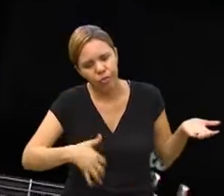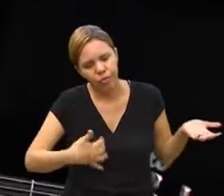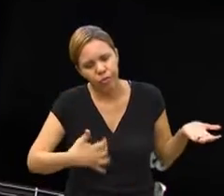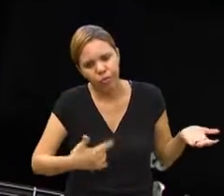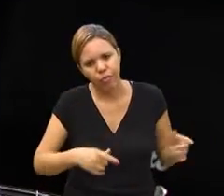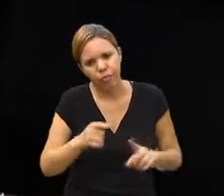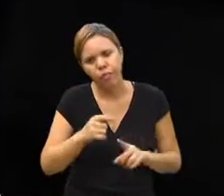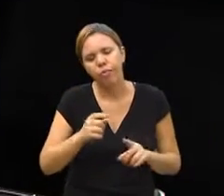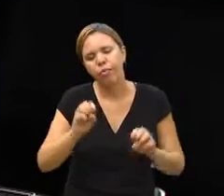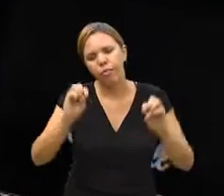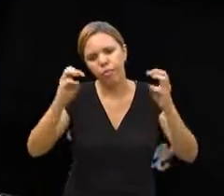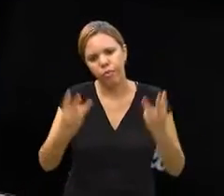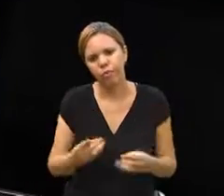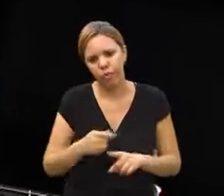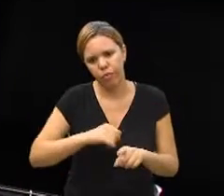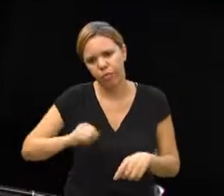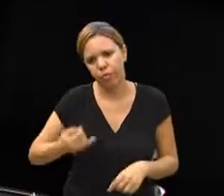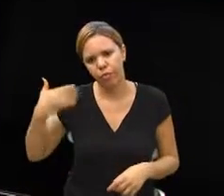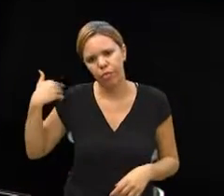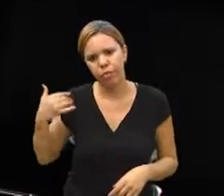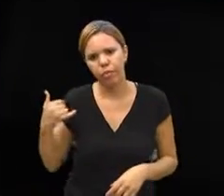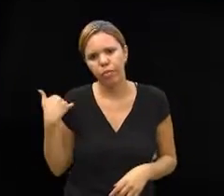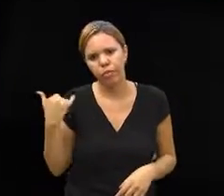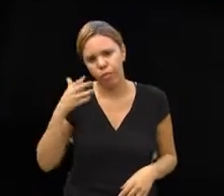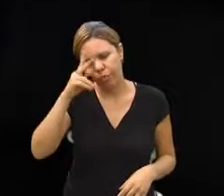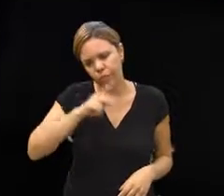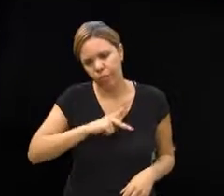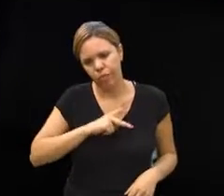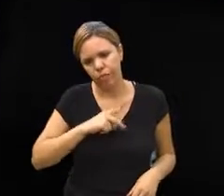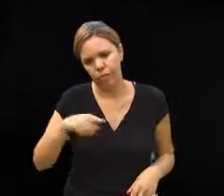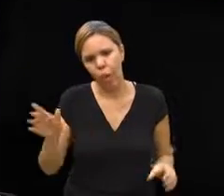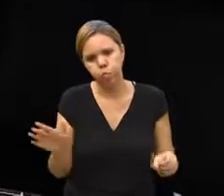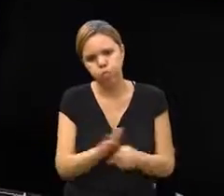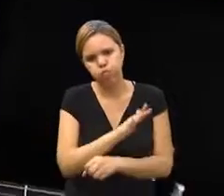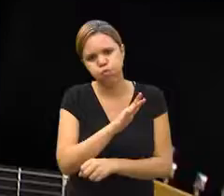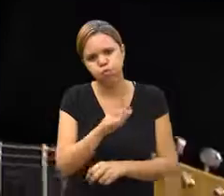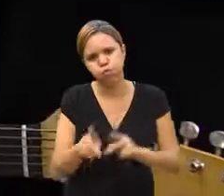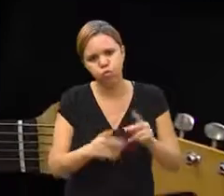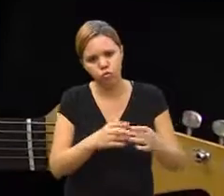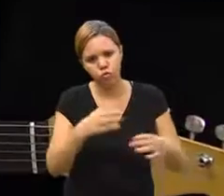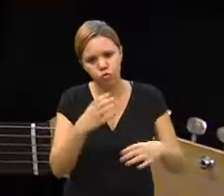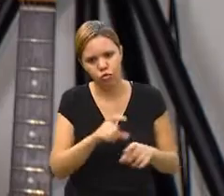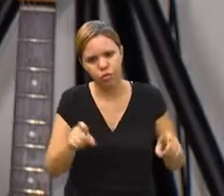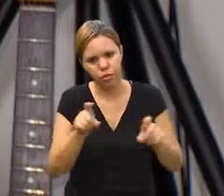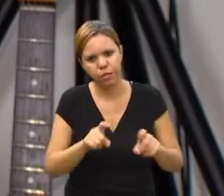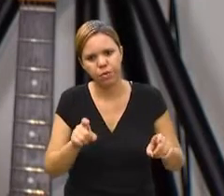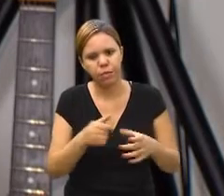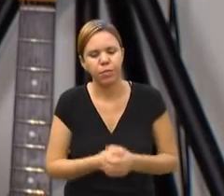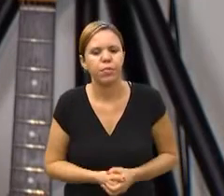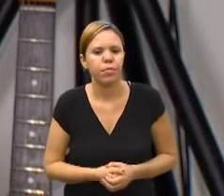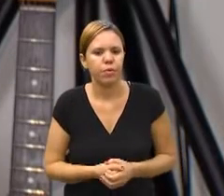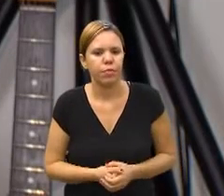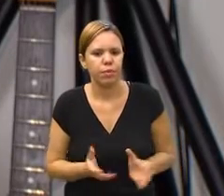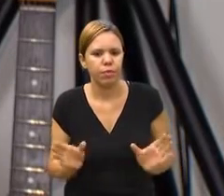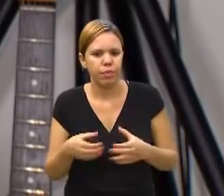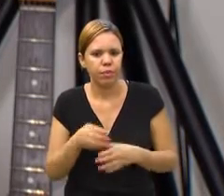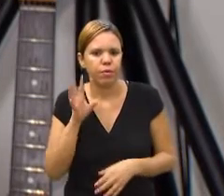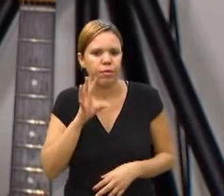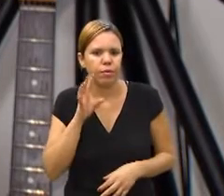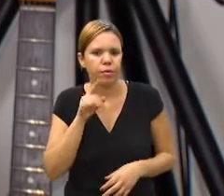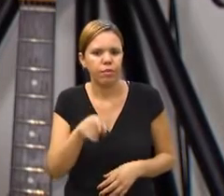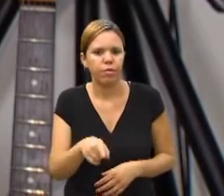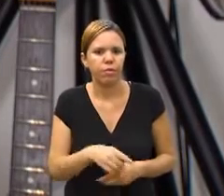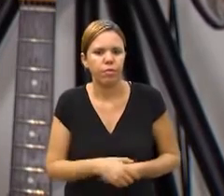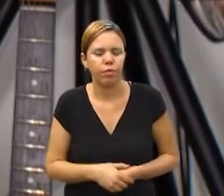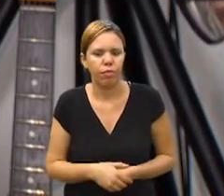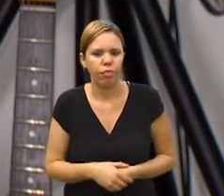agora em janeiro, né, que foi um aniversário meu, e lotou de engenheiro da computação da minha turma, foi legal.